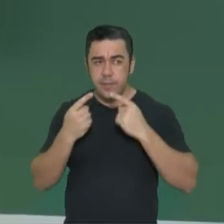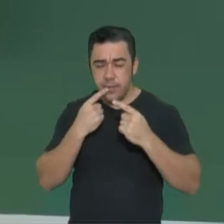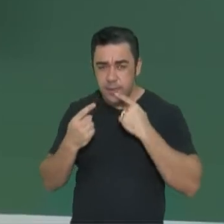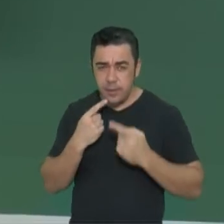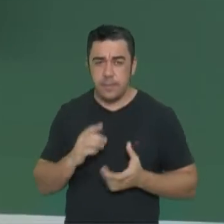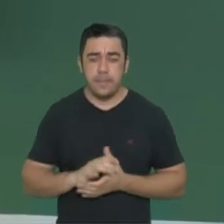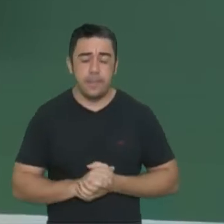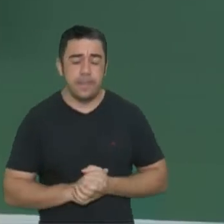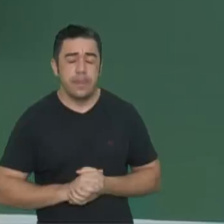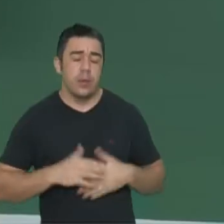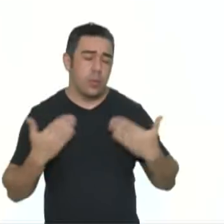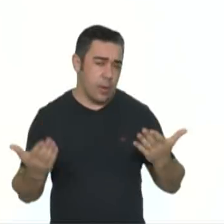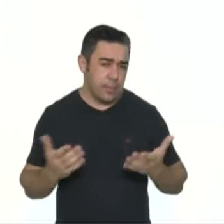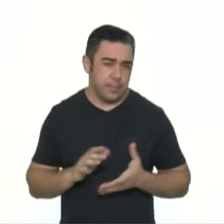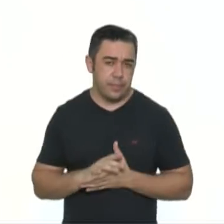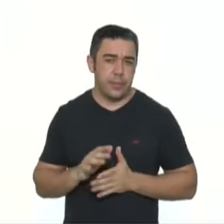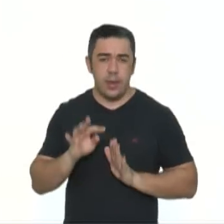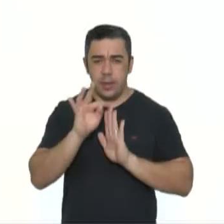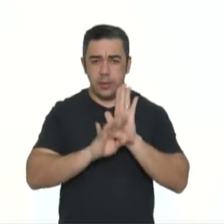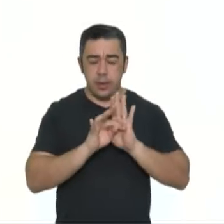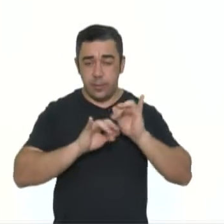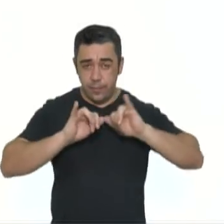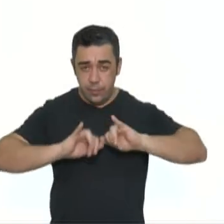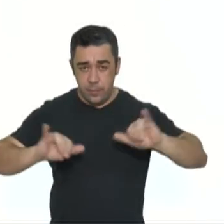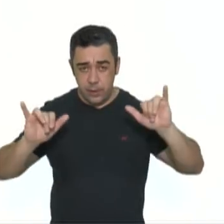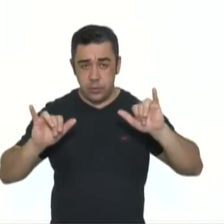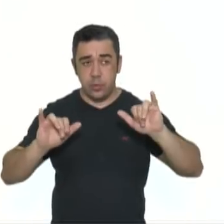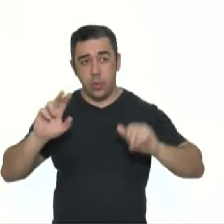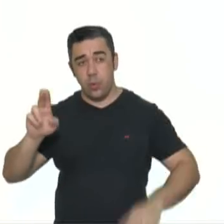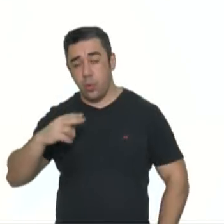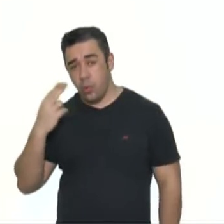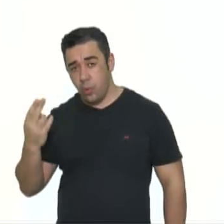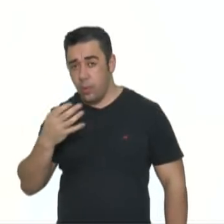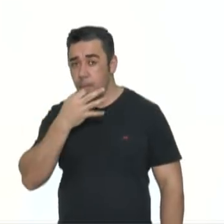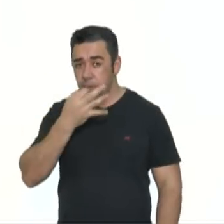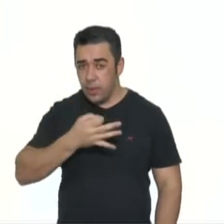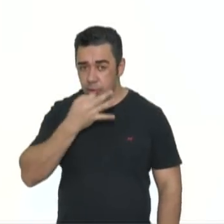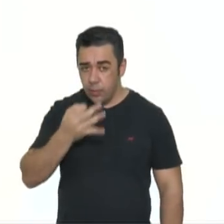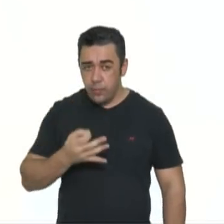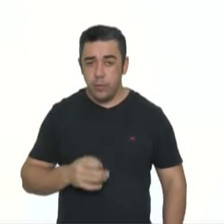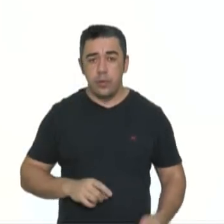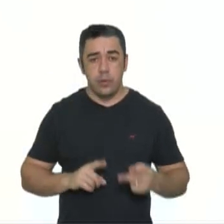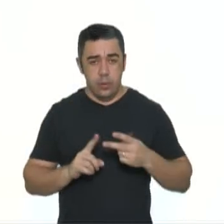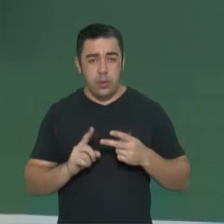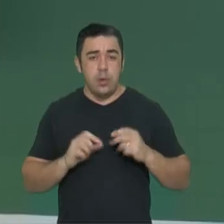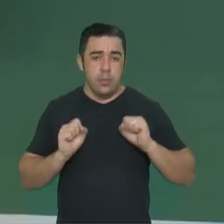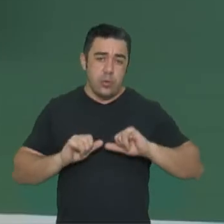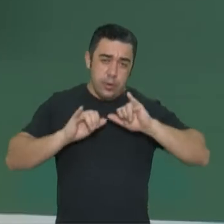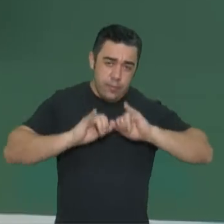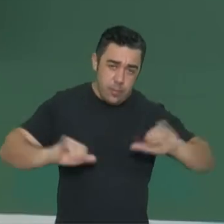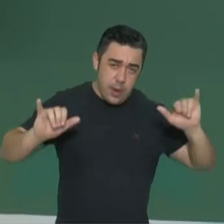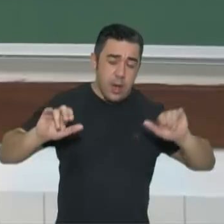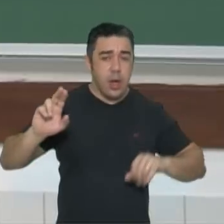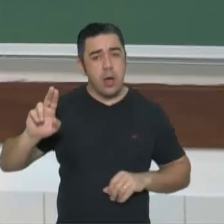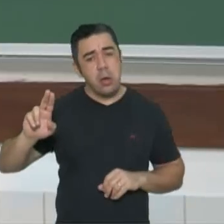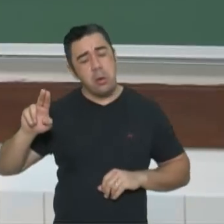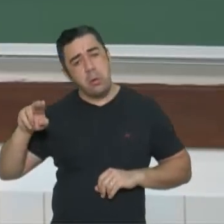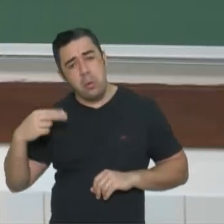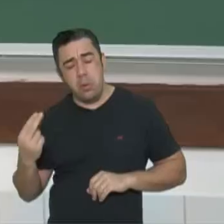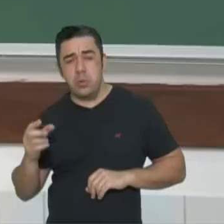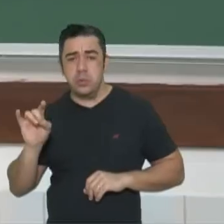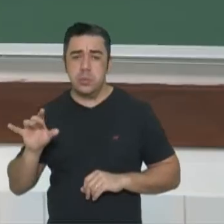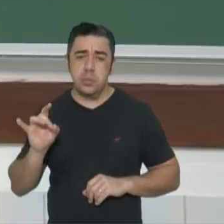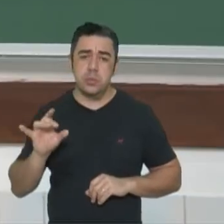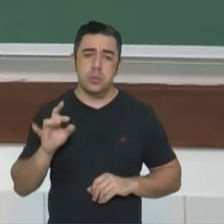da entrevista, quais são as características dela? Textos informativos ou opinativos, certo? Eu posso informar apenas uma entrevista, eu posso apenas passar